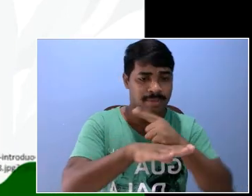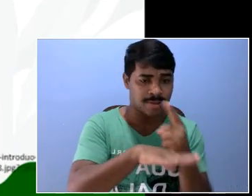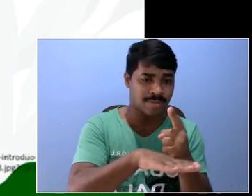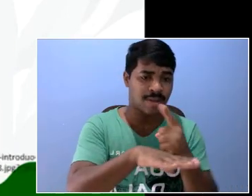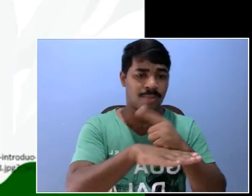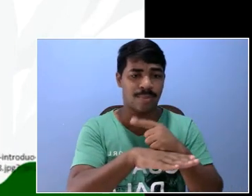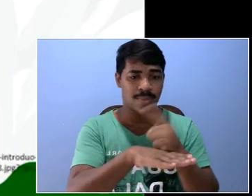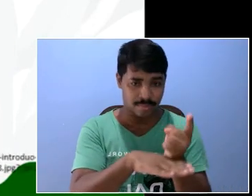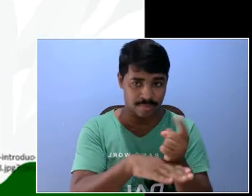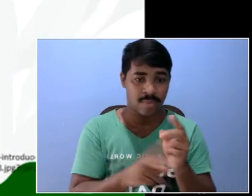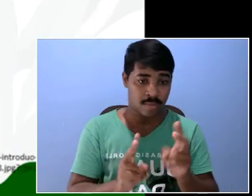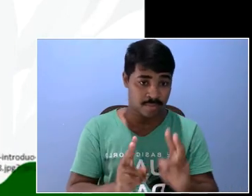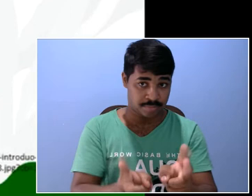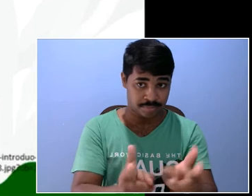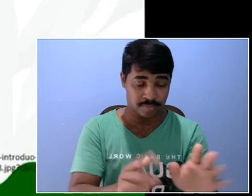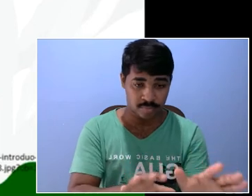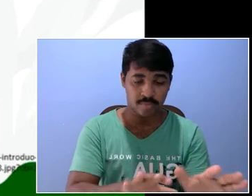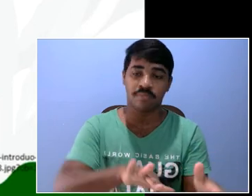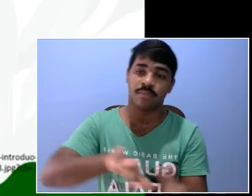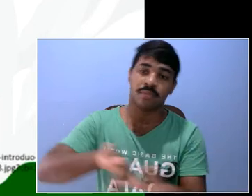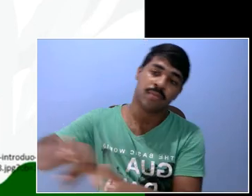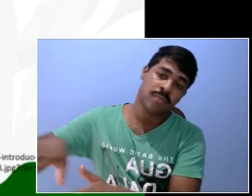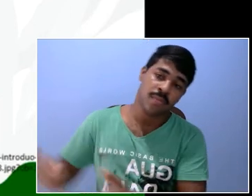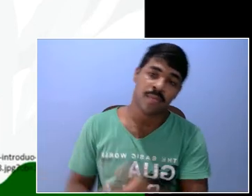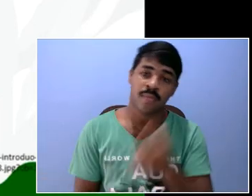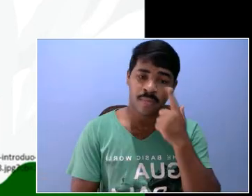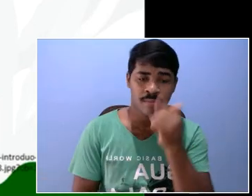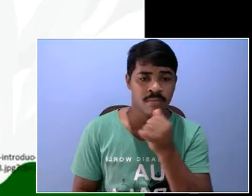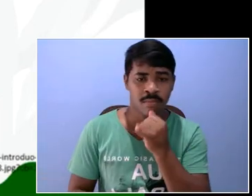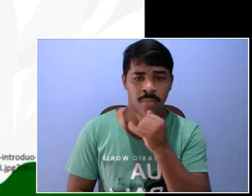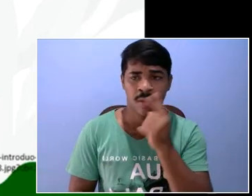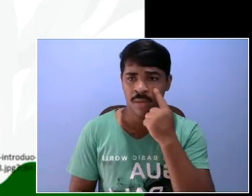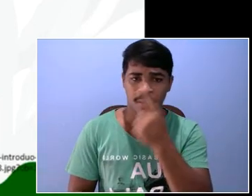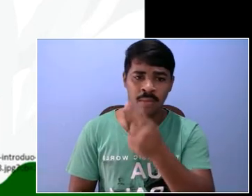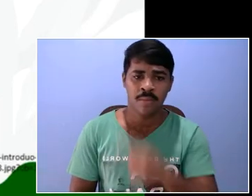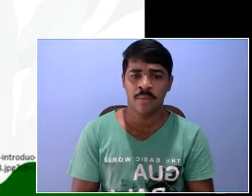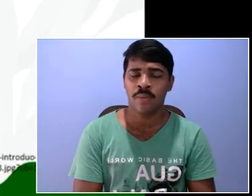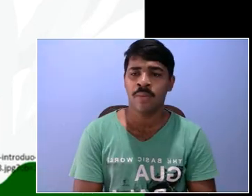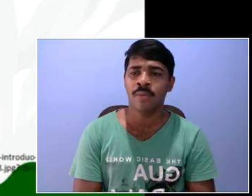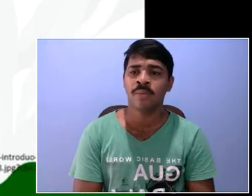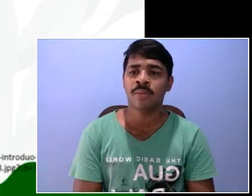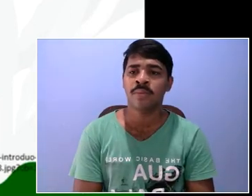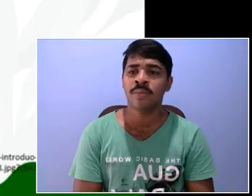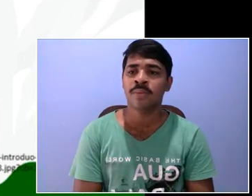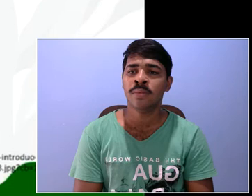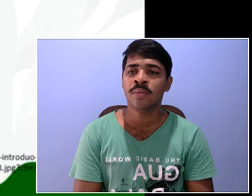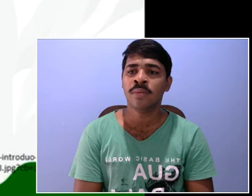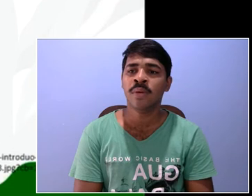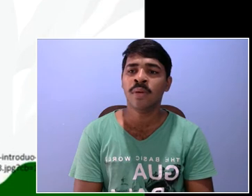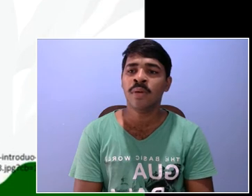muita coisa para a gente ver. Bem, aí nós temos aqui algumas considerações, ó, com relação à massa.